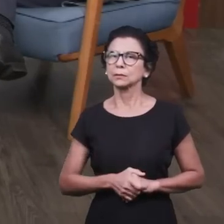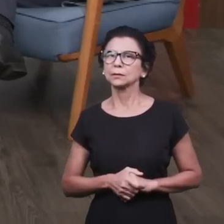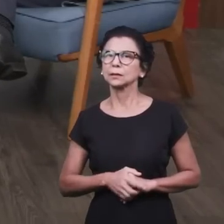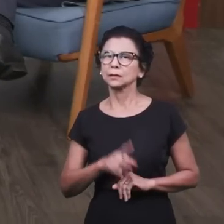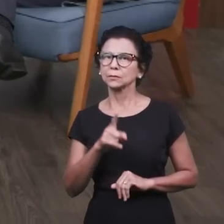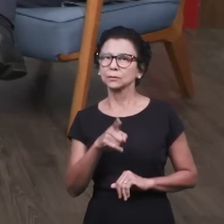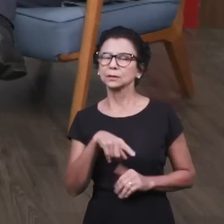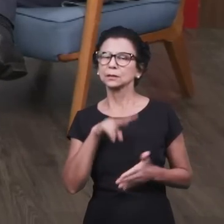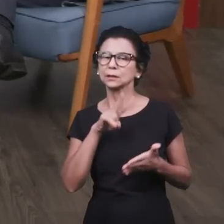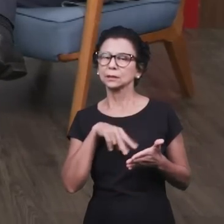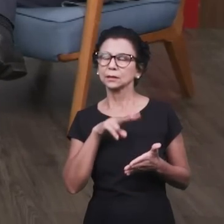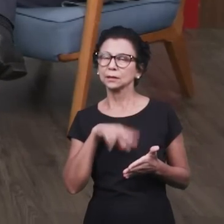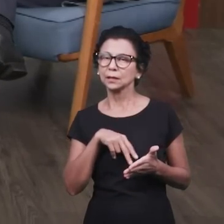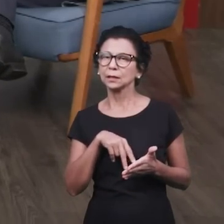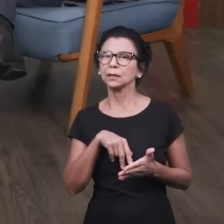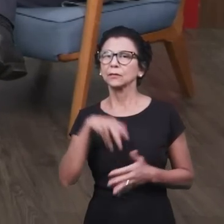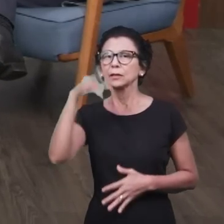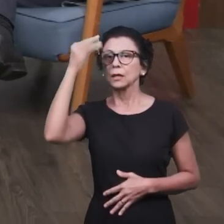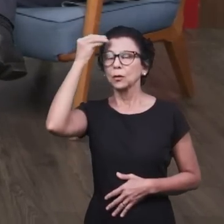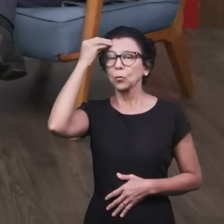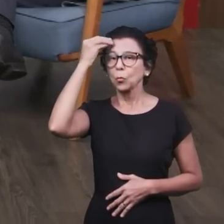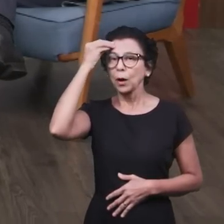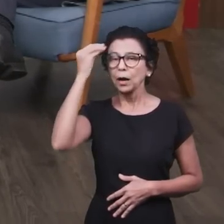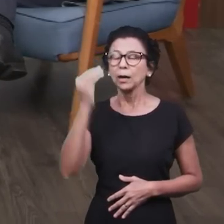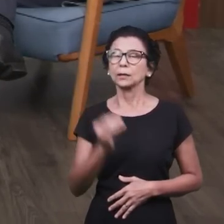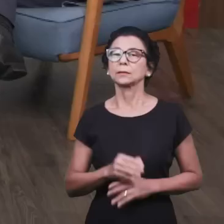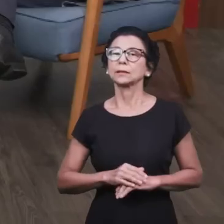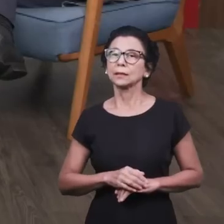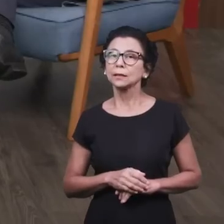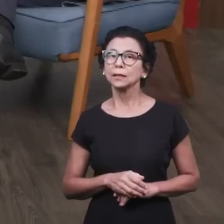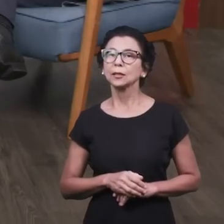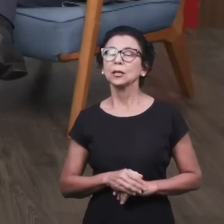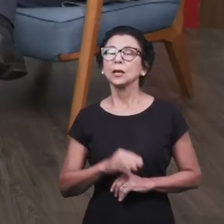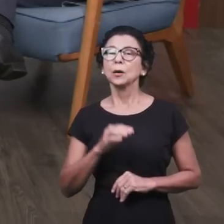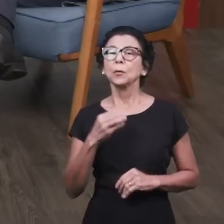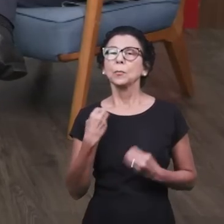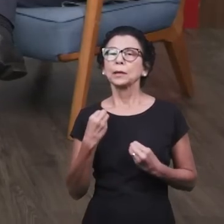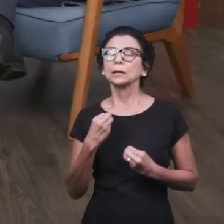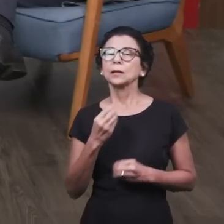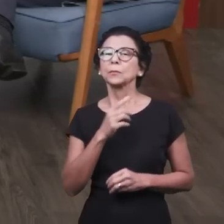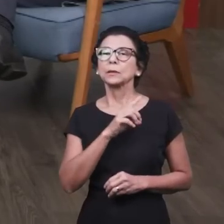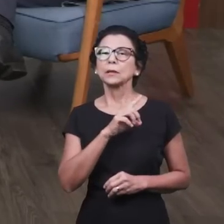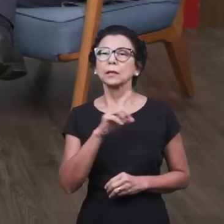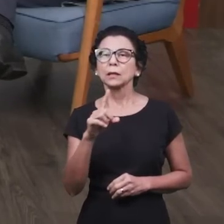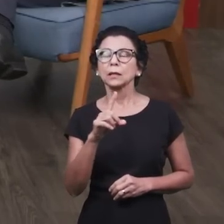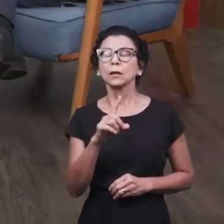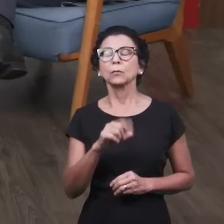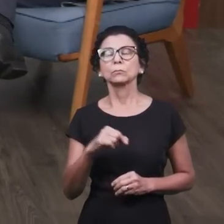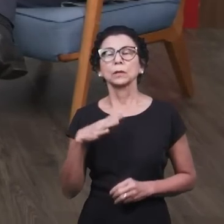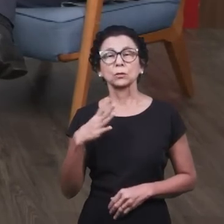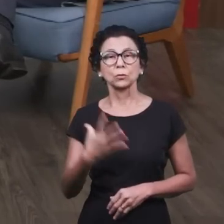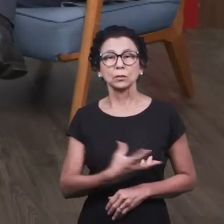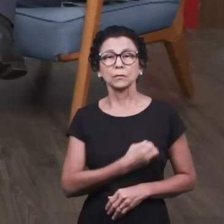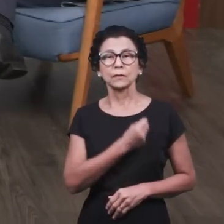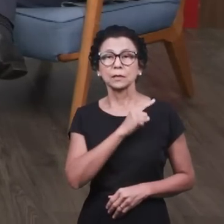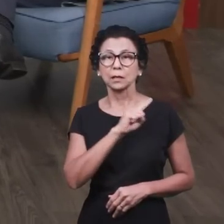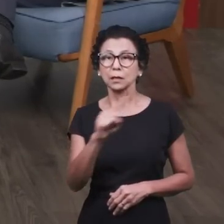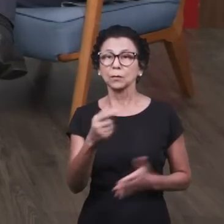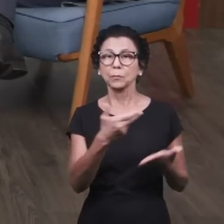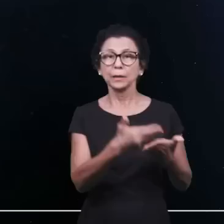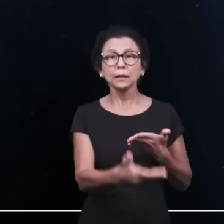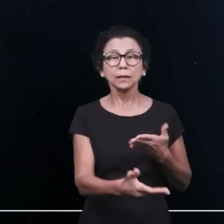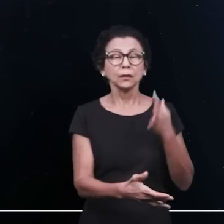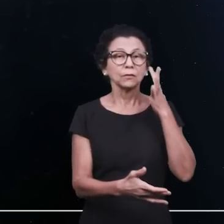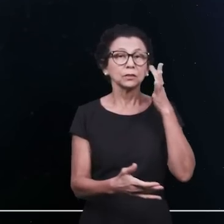lê, aquele que ouve e aquele que guarda. Isso mesmo. Entendeu? Se recebeu a bênção, guarda o que tem, mas vocês vão comentar ainda. Em Apocalipse